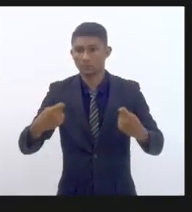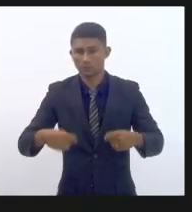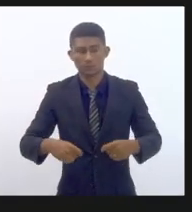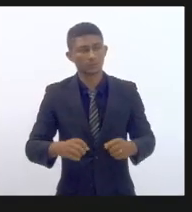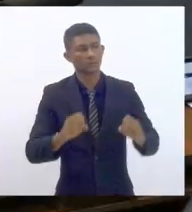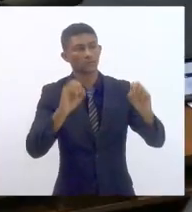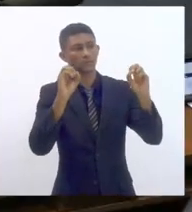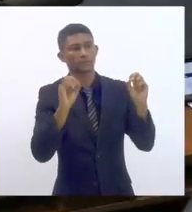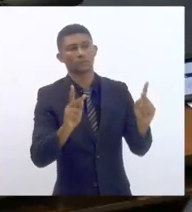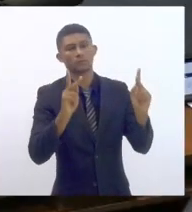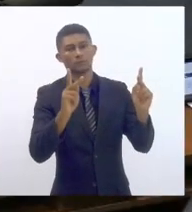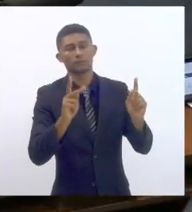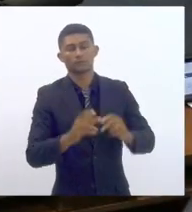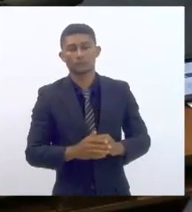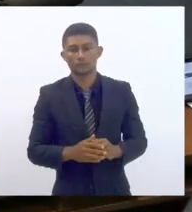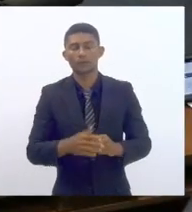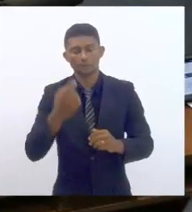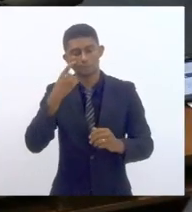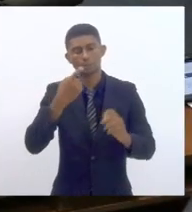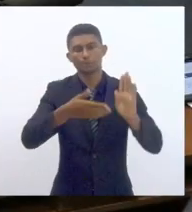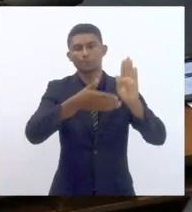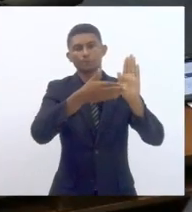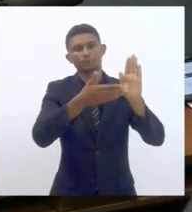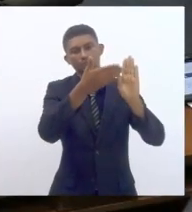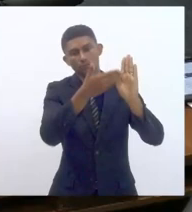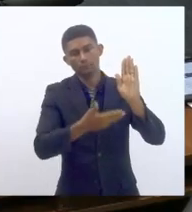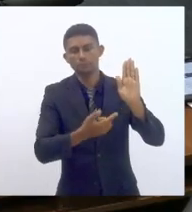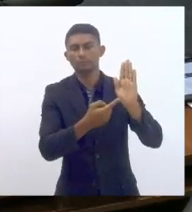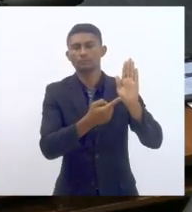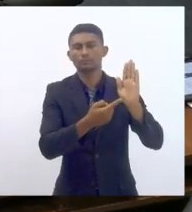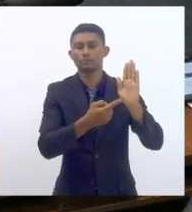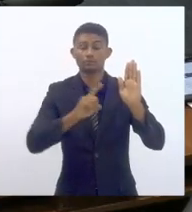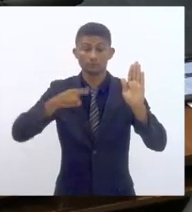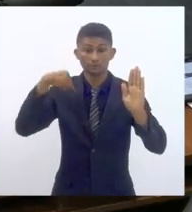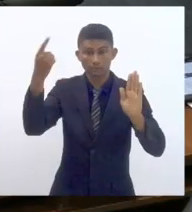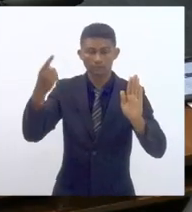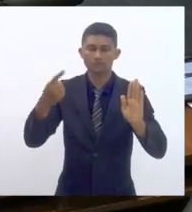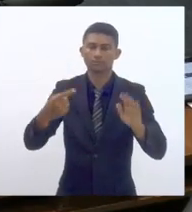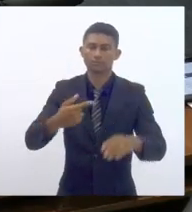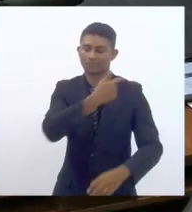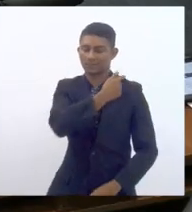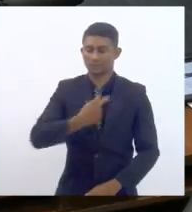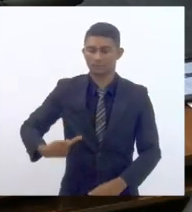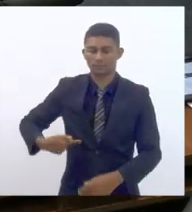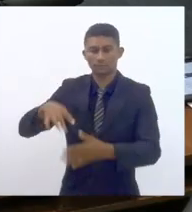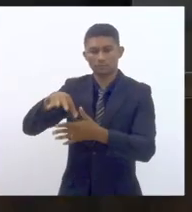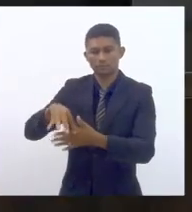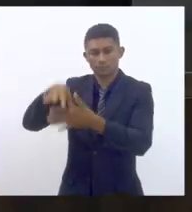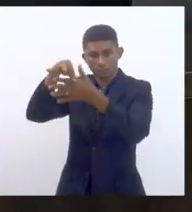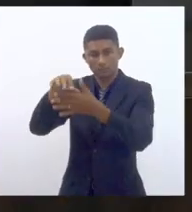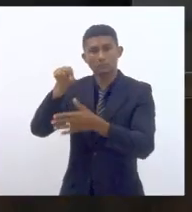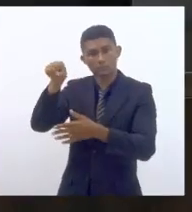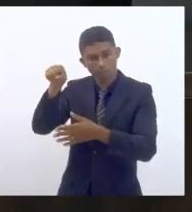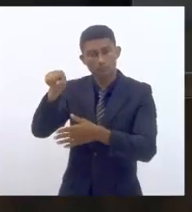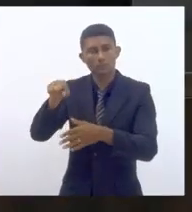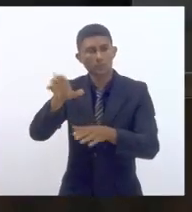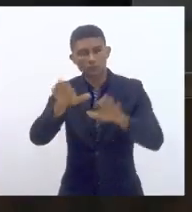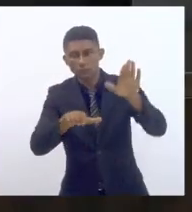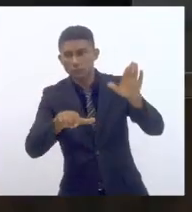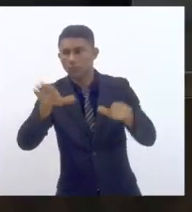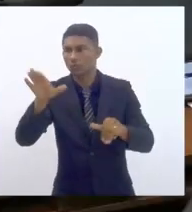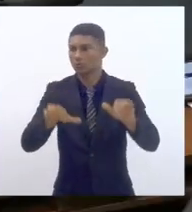É melhor. Vamos à pauta. E aí o líder do governo começa a chamar os